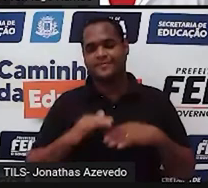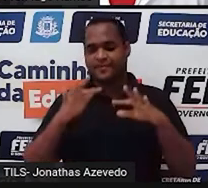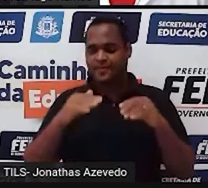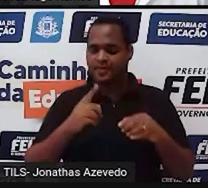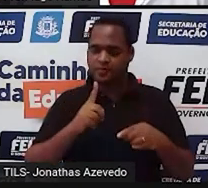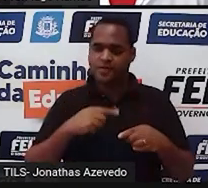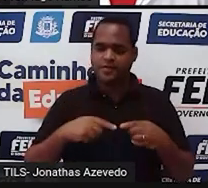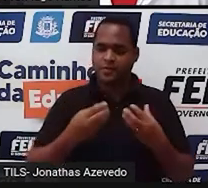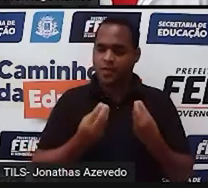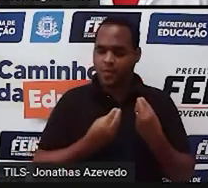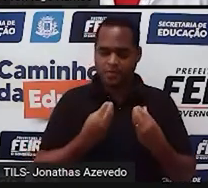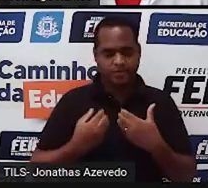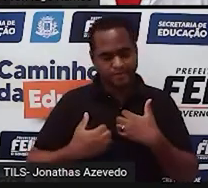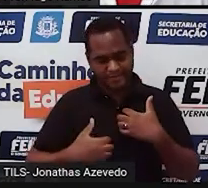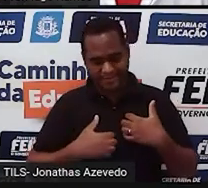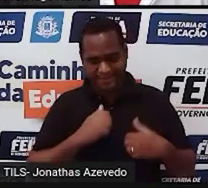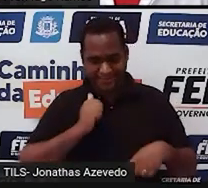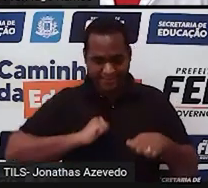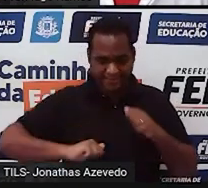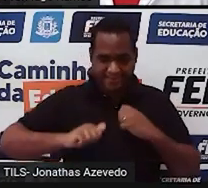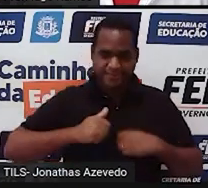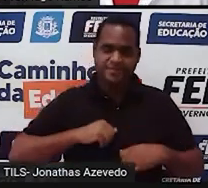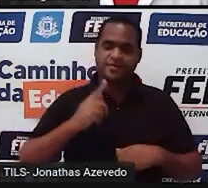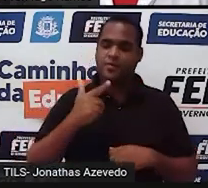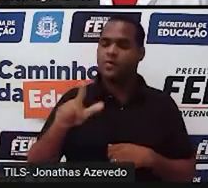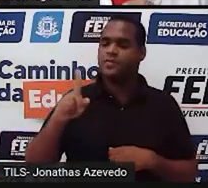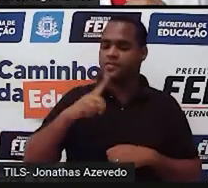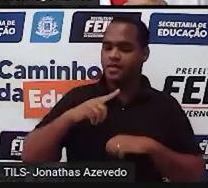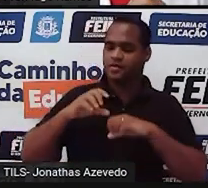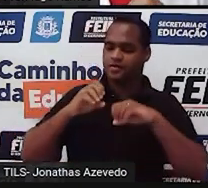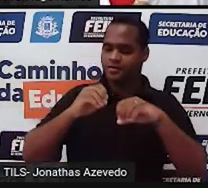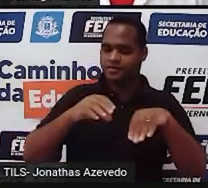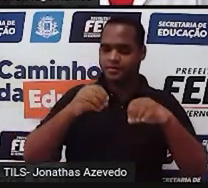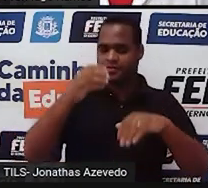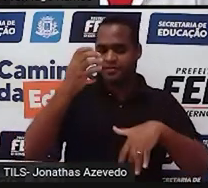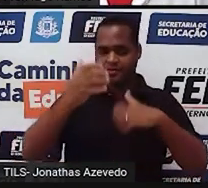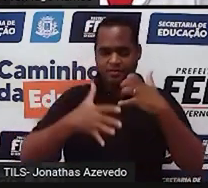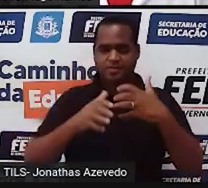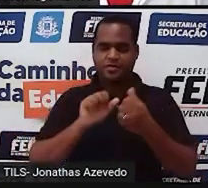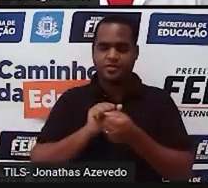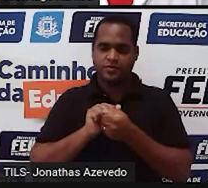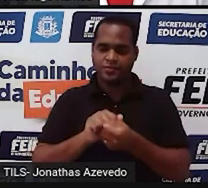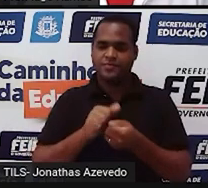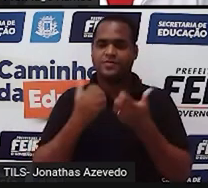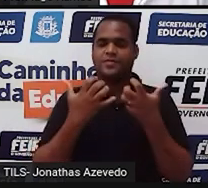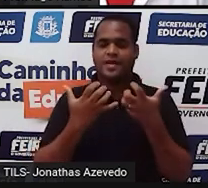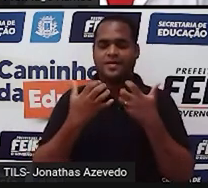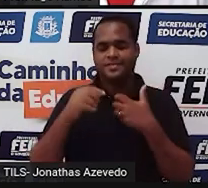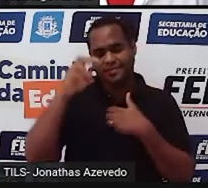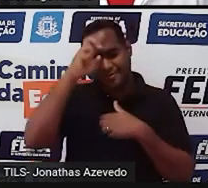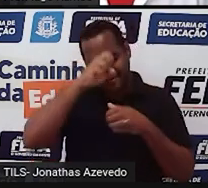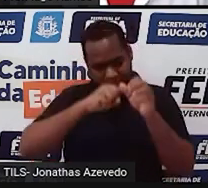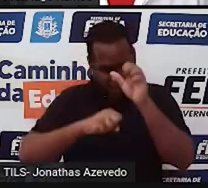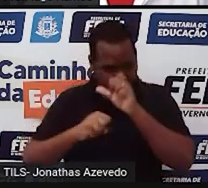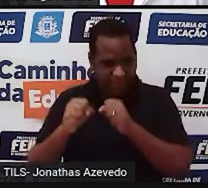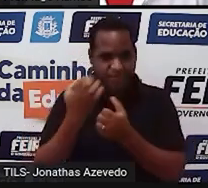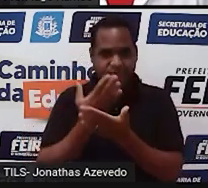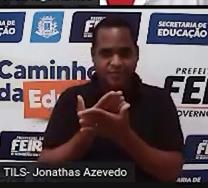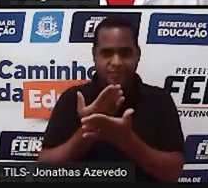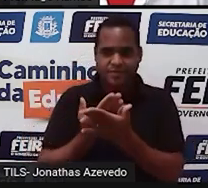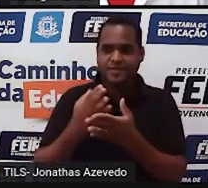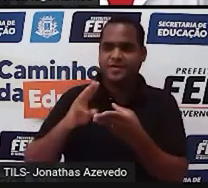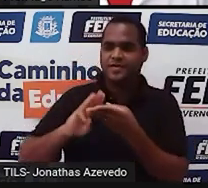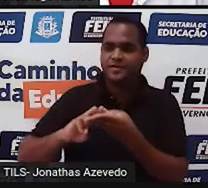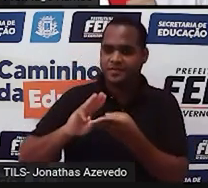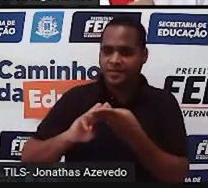estamos anciosos né pela nossa próxima aula o que juntos queremos estudar matemática do melhor jeito